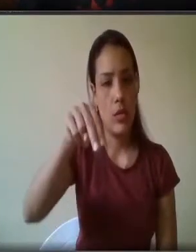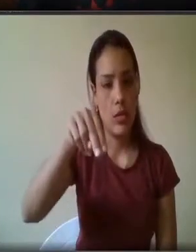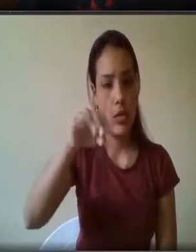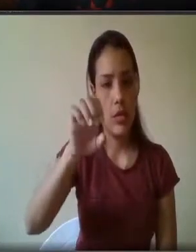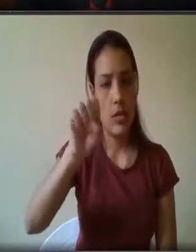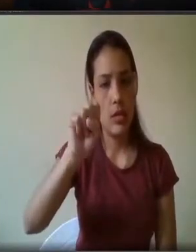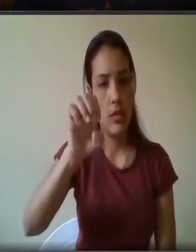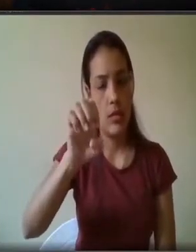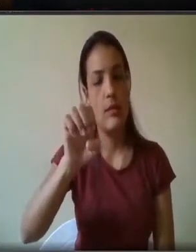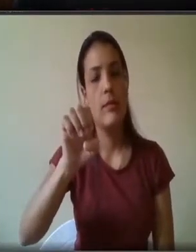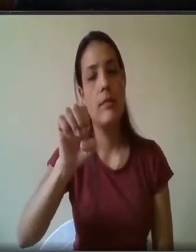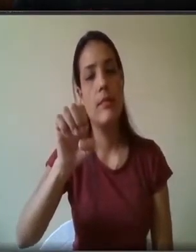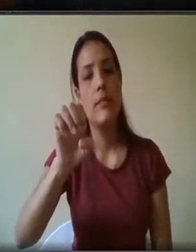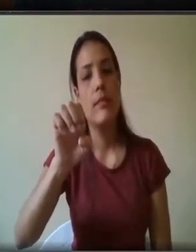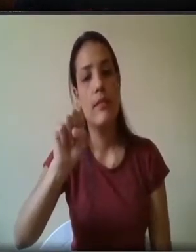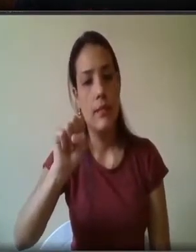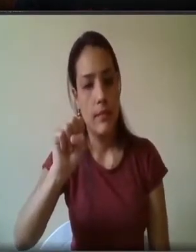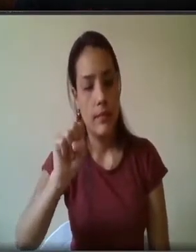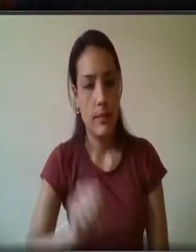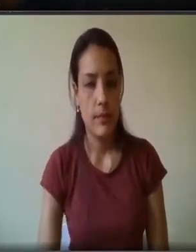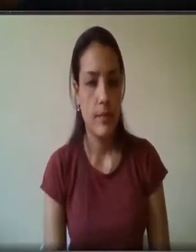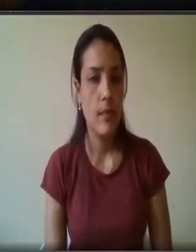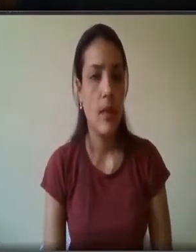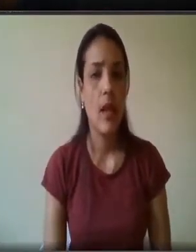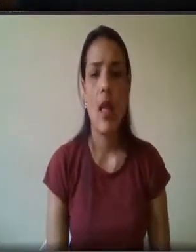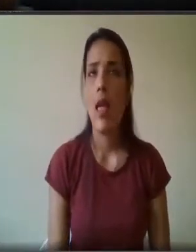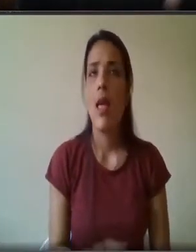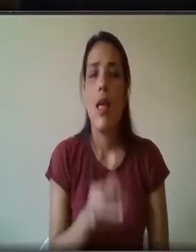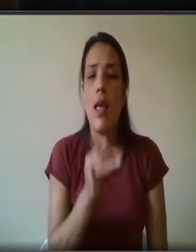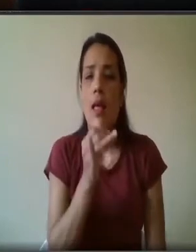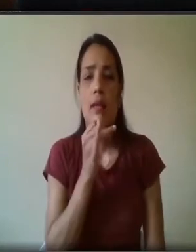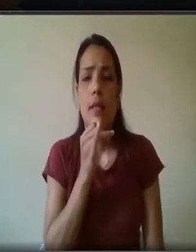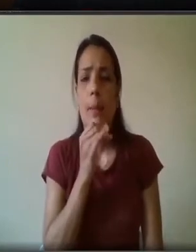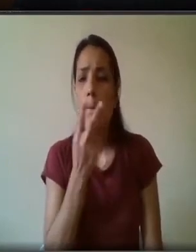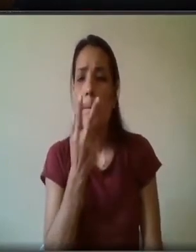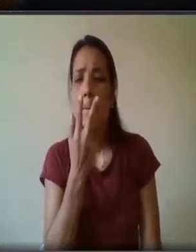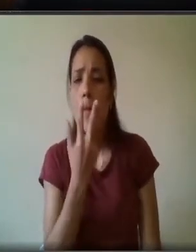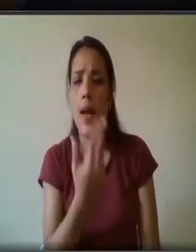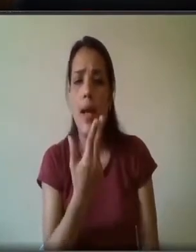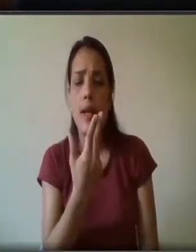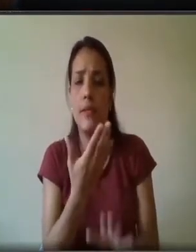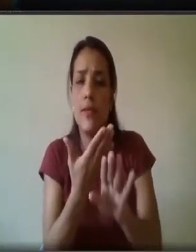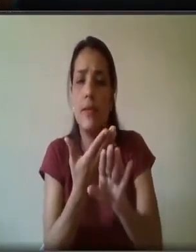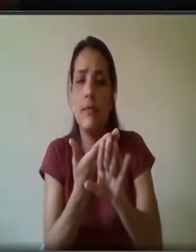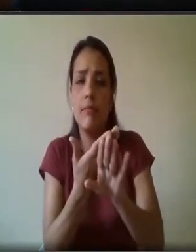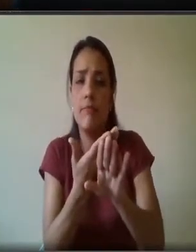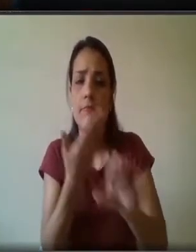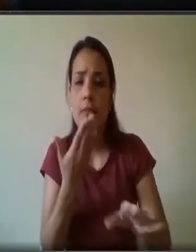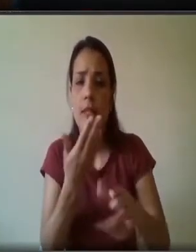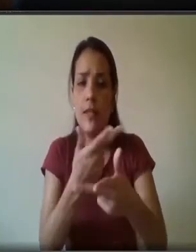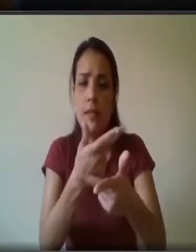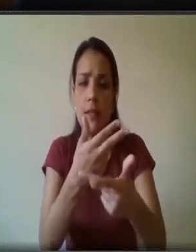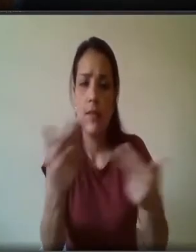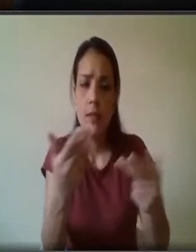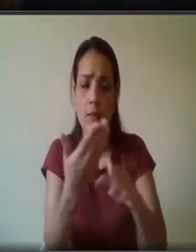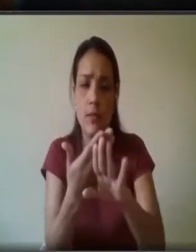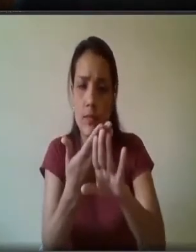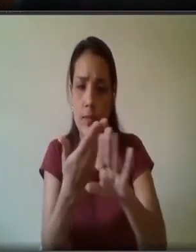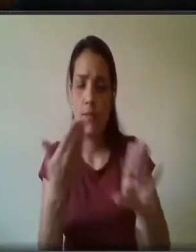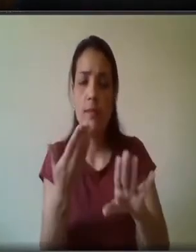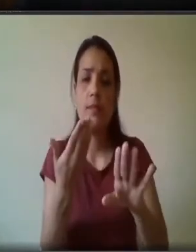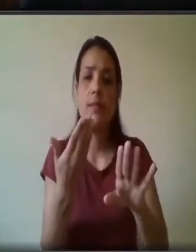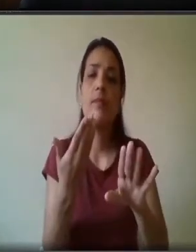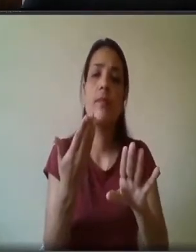você tivesse pontos se separando. Tanto na separação como no encontro, na